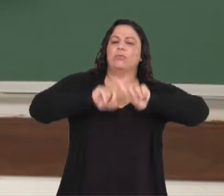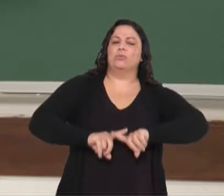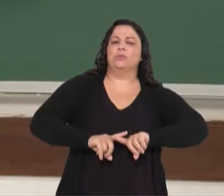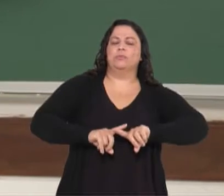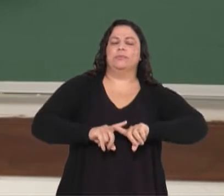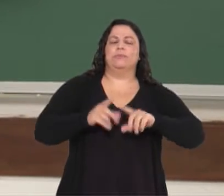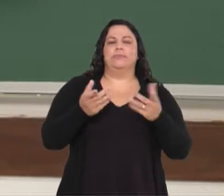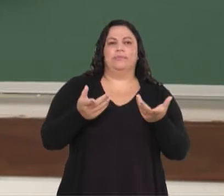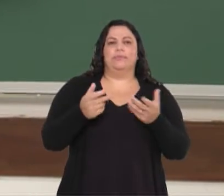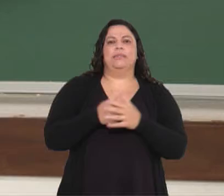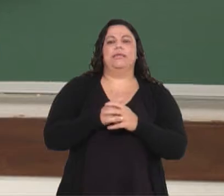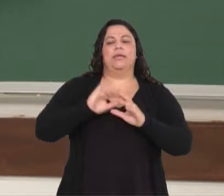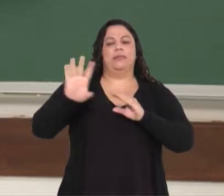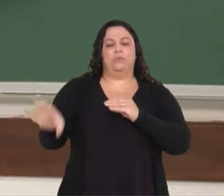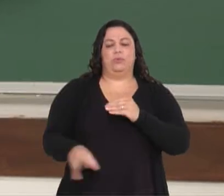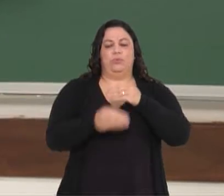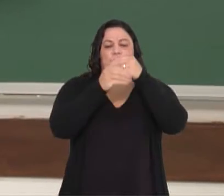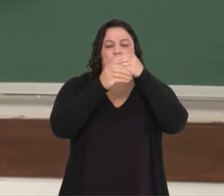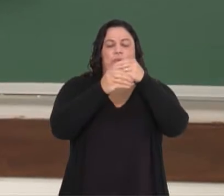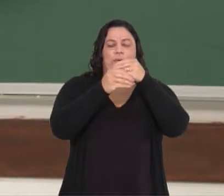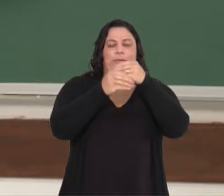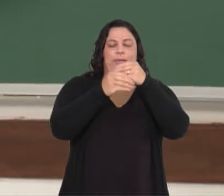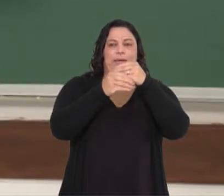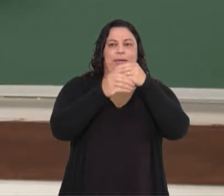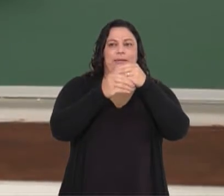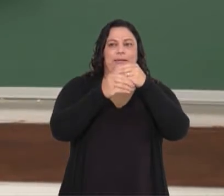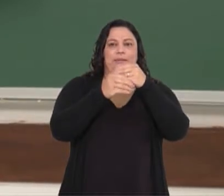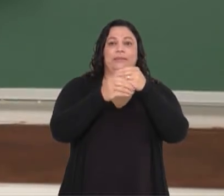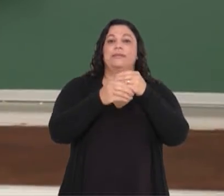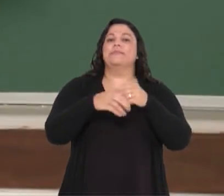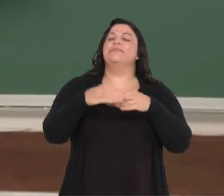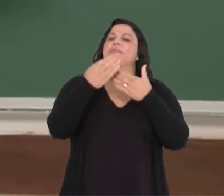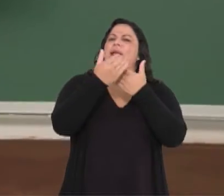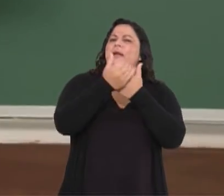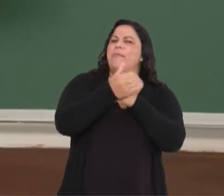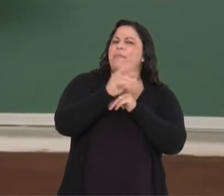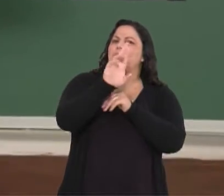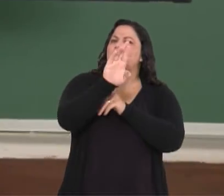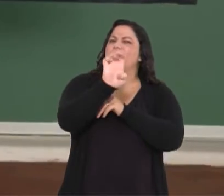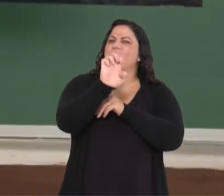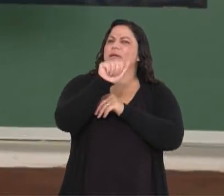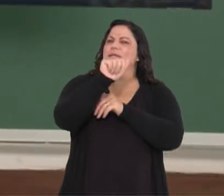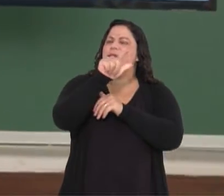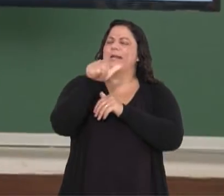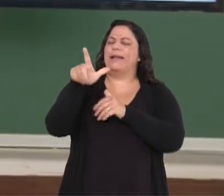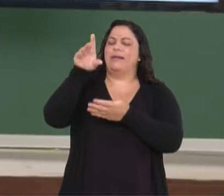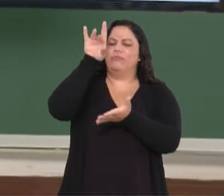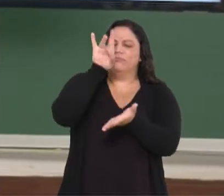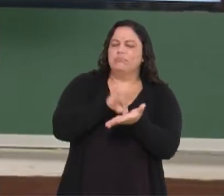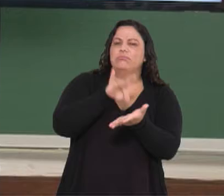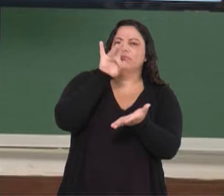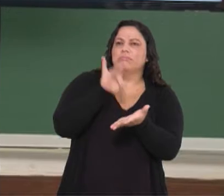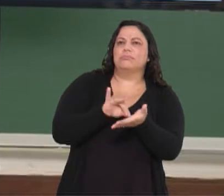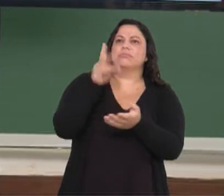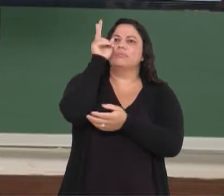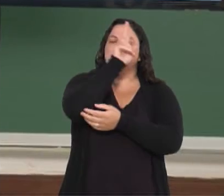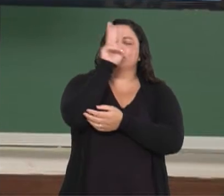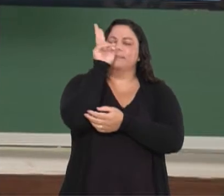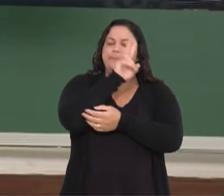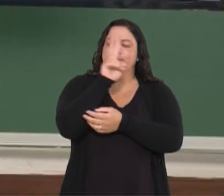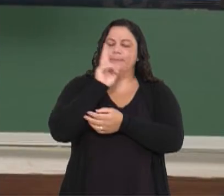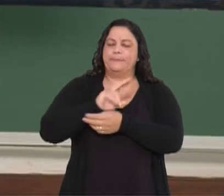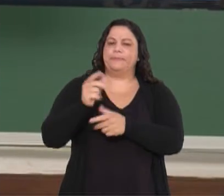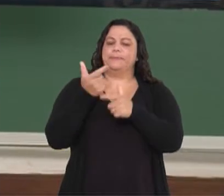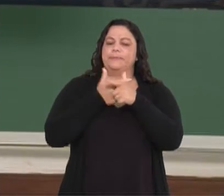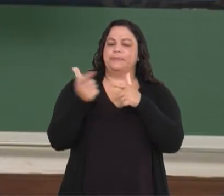somar ele o resto. Né? Prova real. Aqui, relembrando a posição dos polinômios, a mesma dos